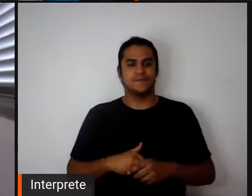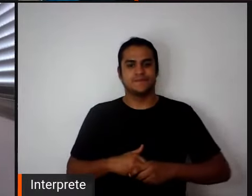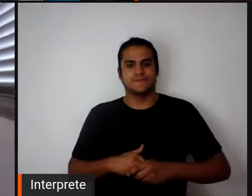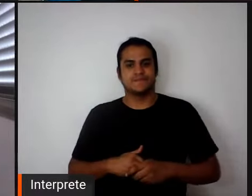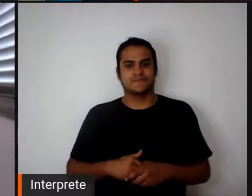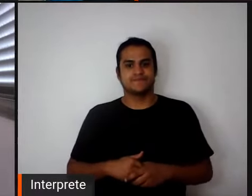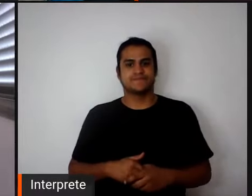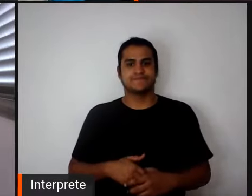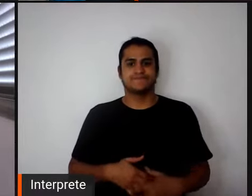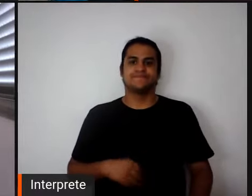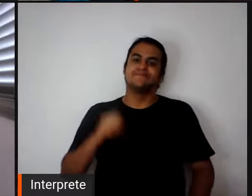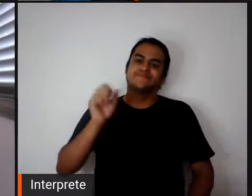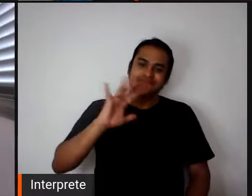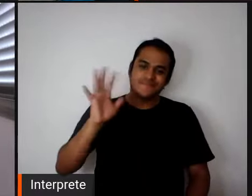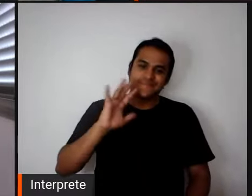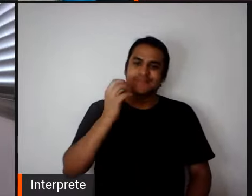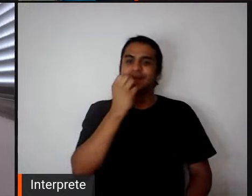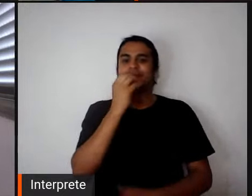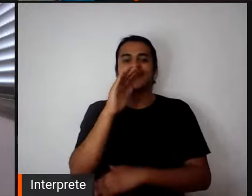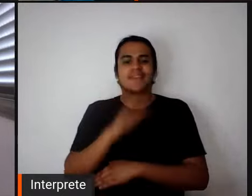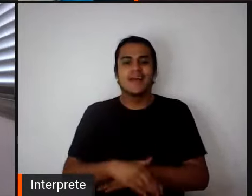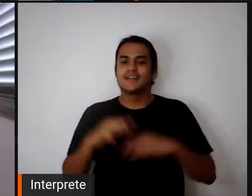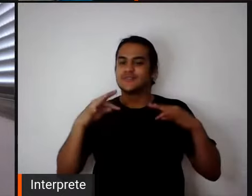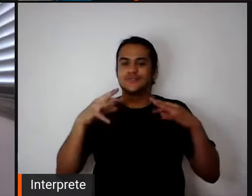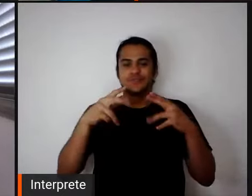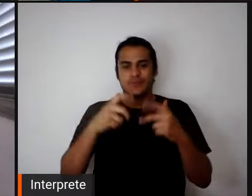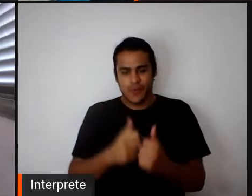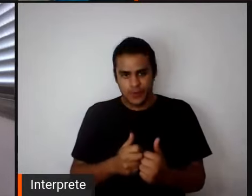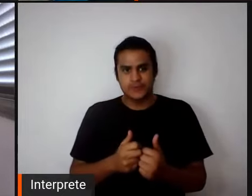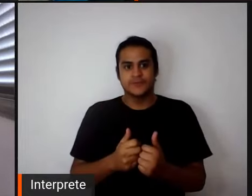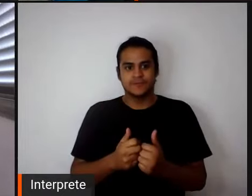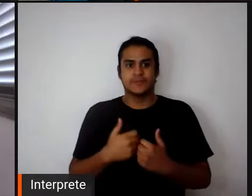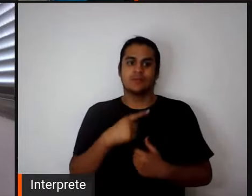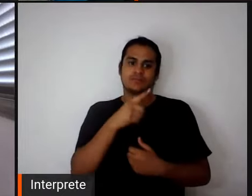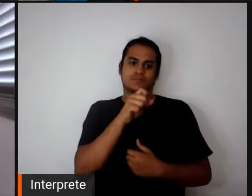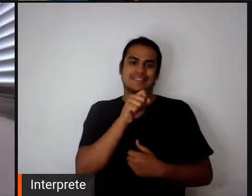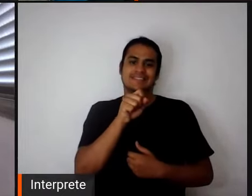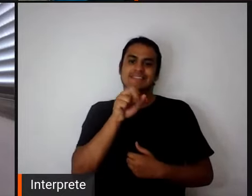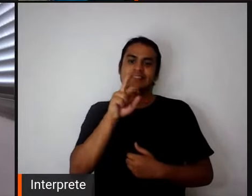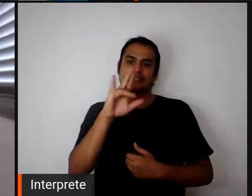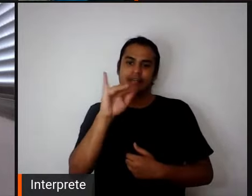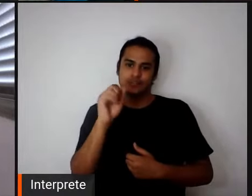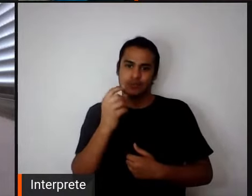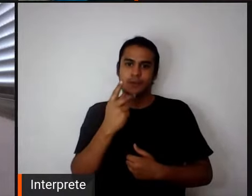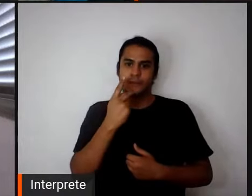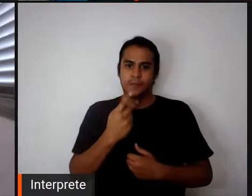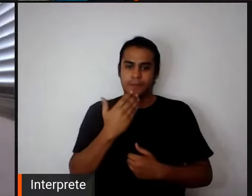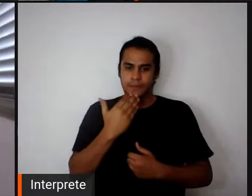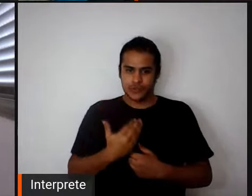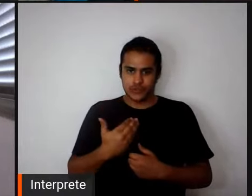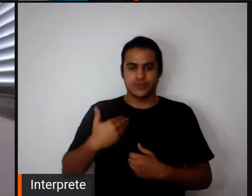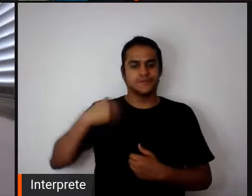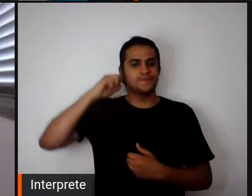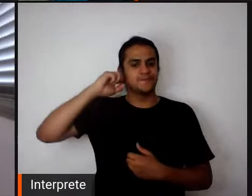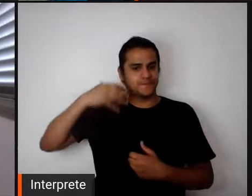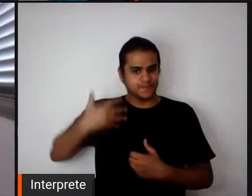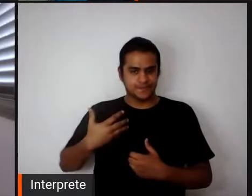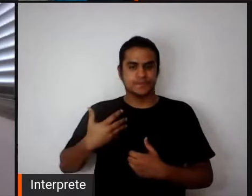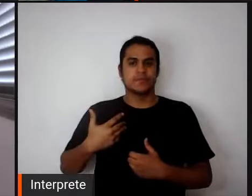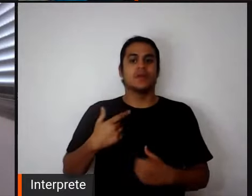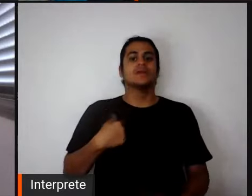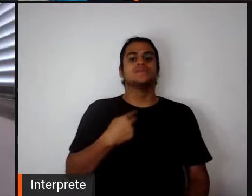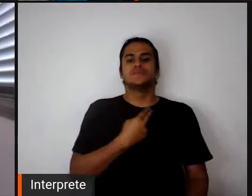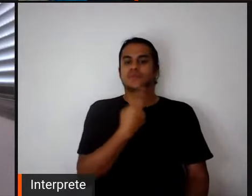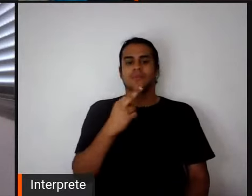Olá, boa tarde a todos. Então, como o Sérgio disse, eu vou fazer a minha autodescrição também. Sou Raquel Rezende, sou